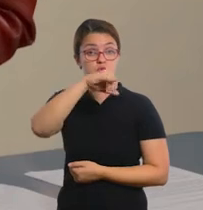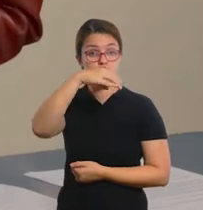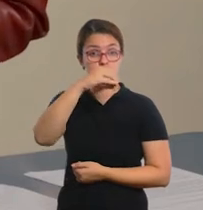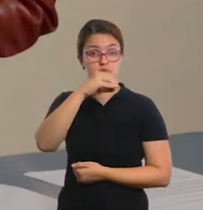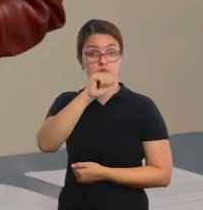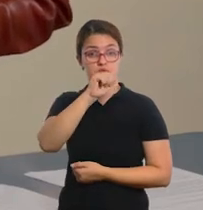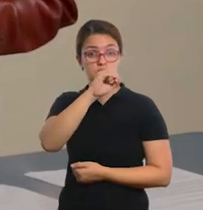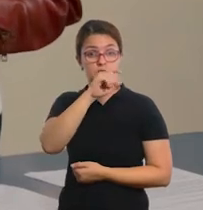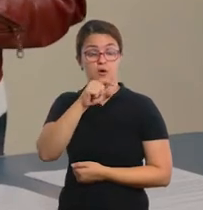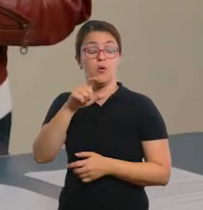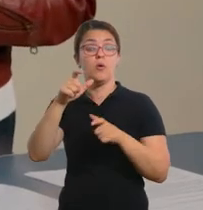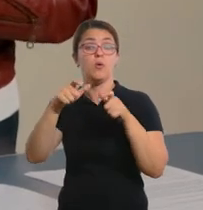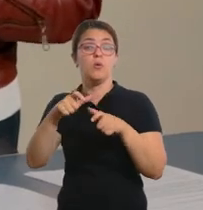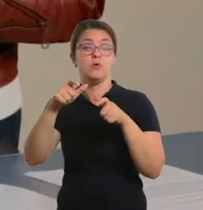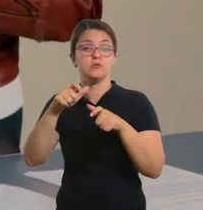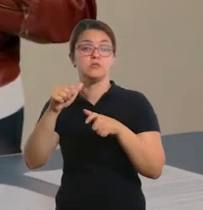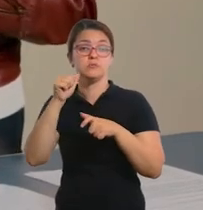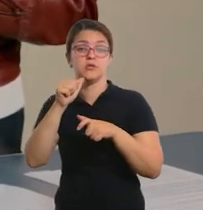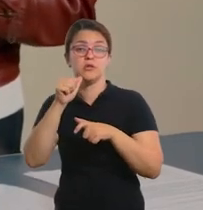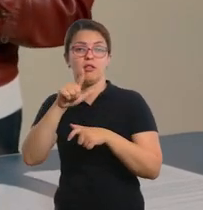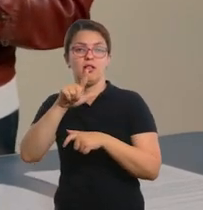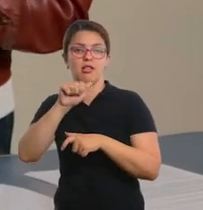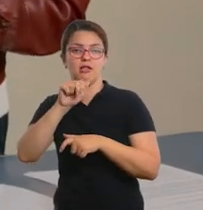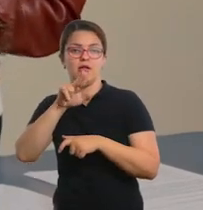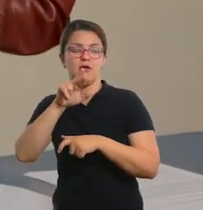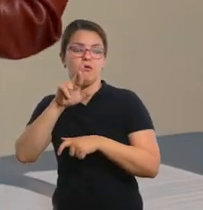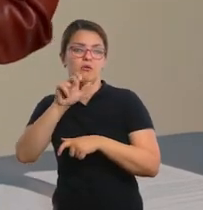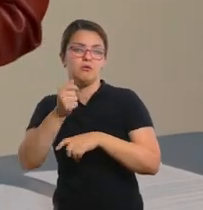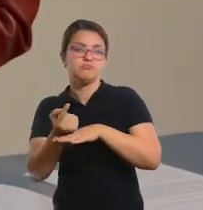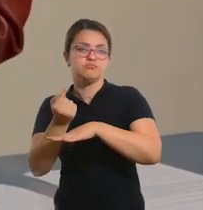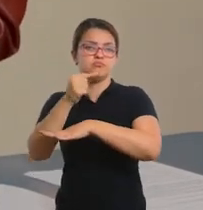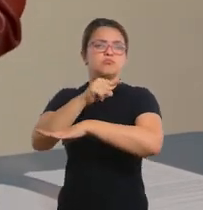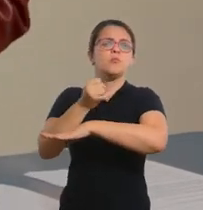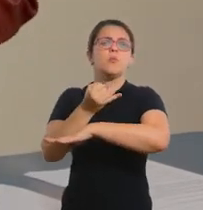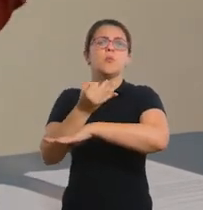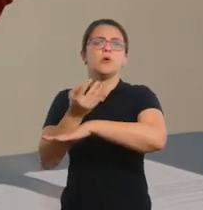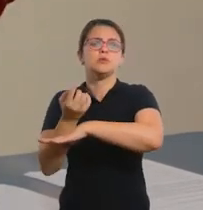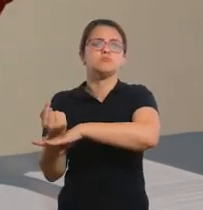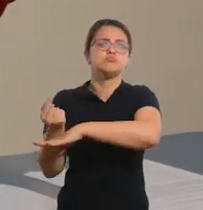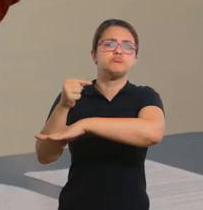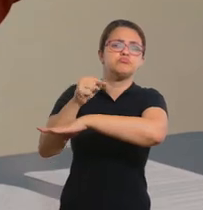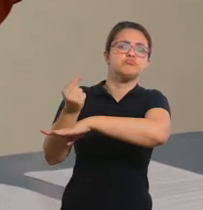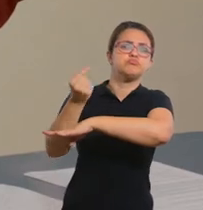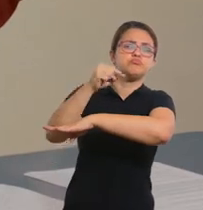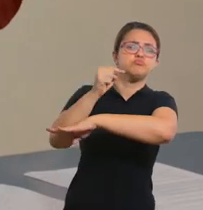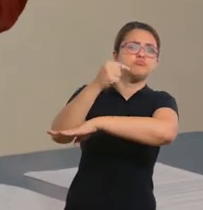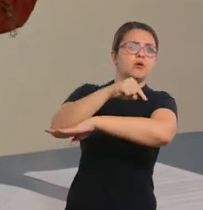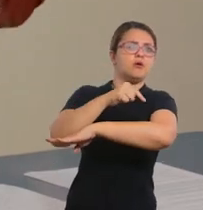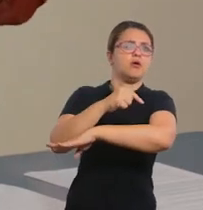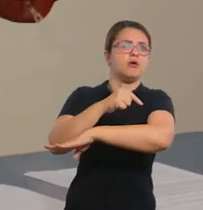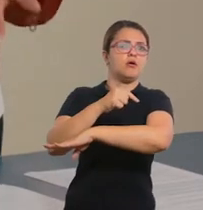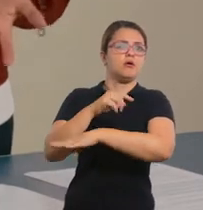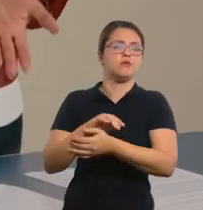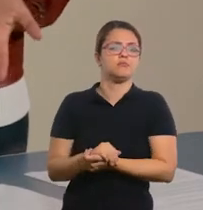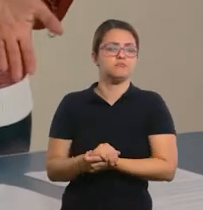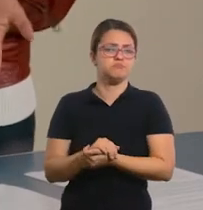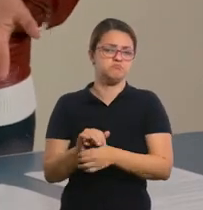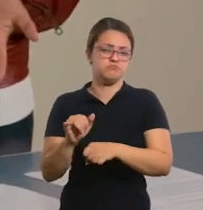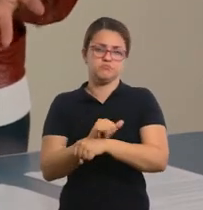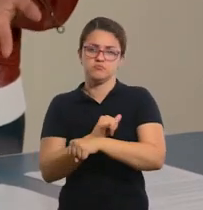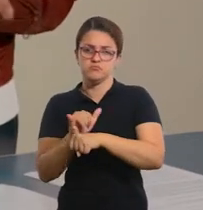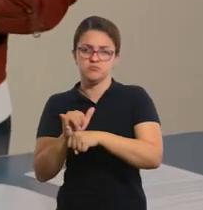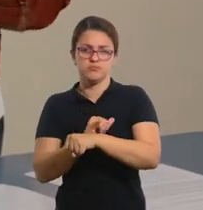para a posição onde está Laura, ele deverá subtrair da sua posição quantas unidades? Mesma situação do problema anterior. Escolham aí a